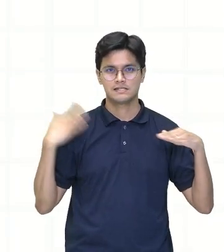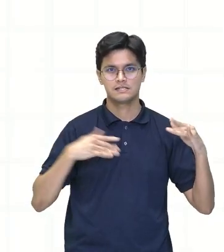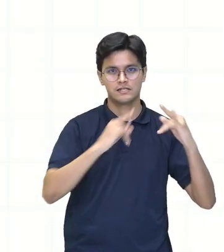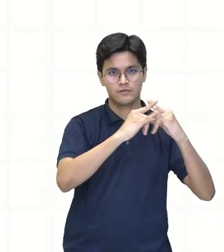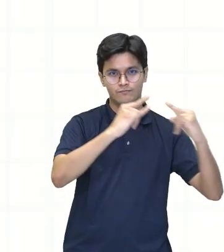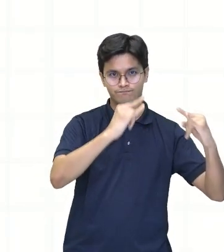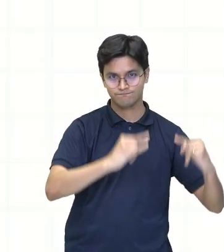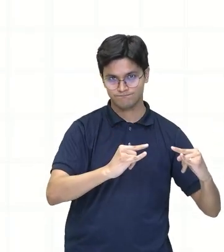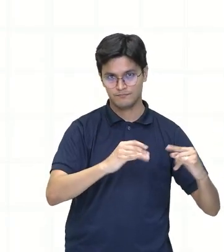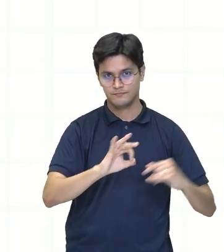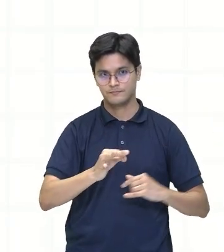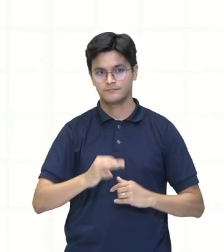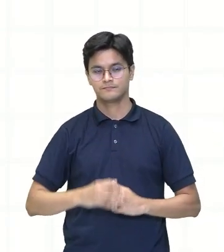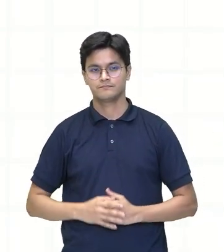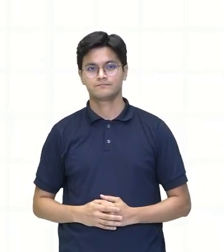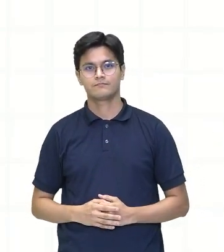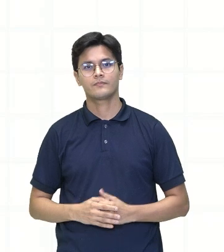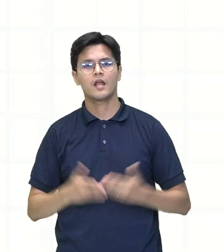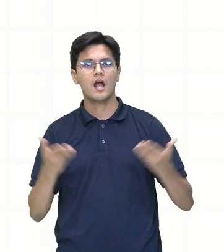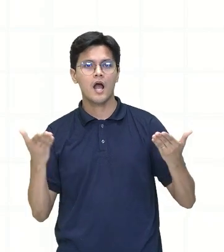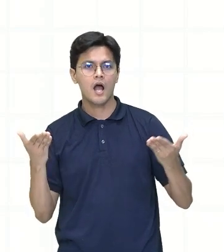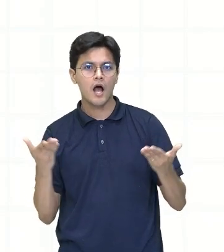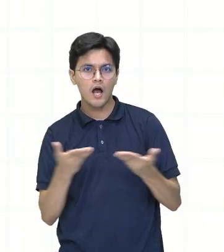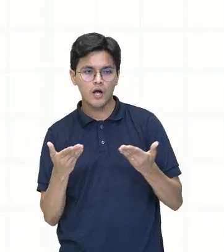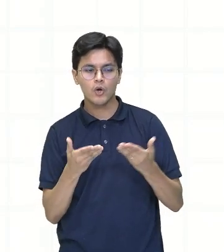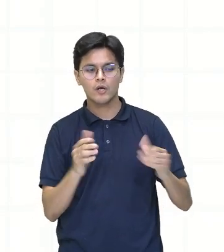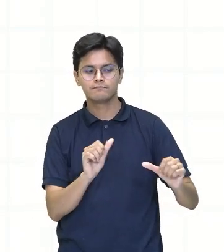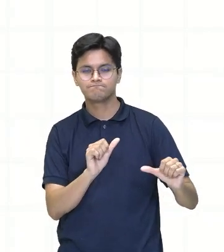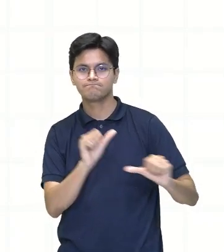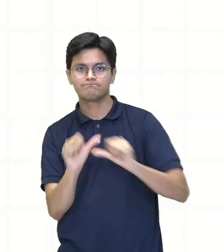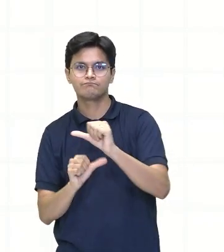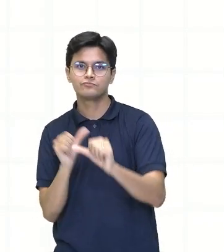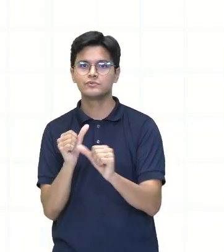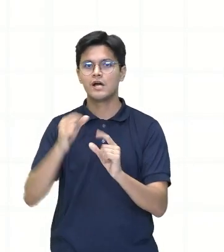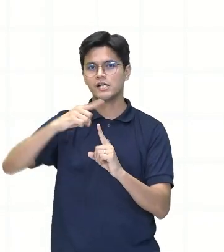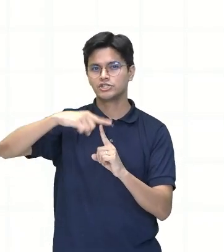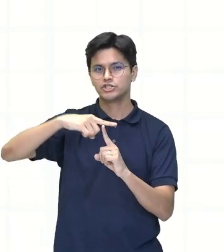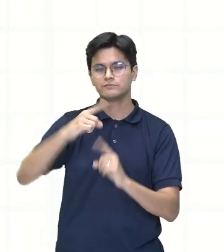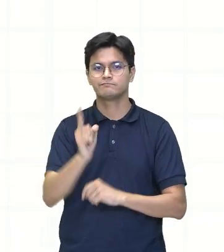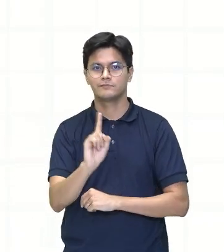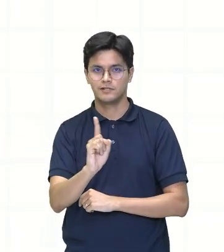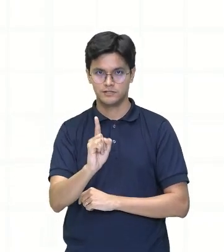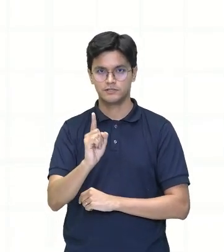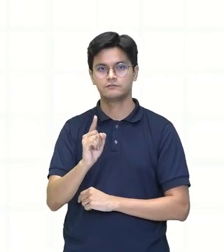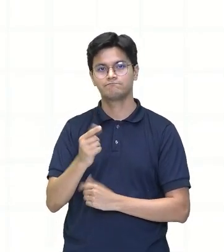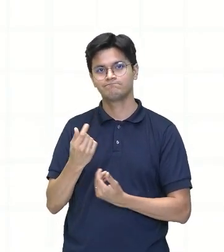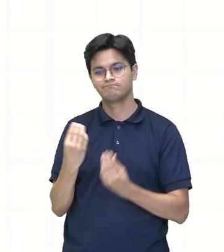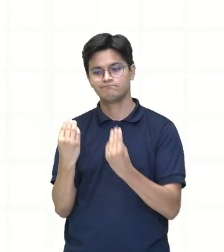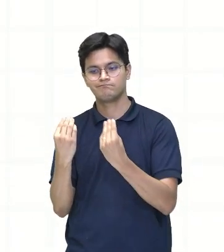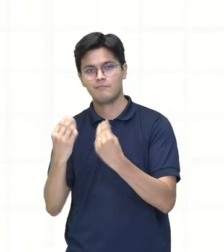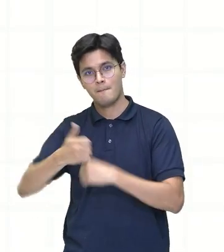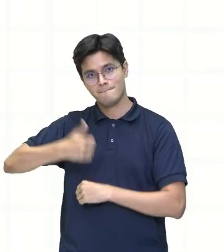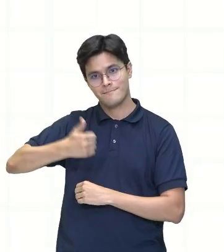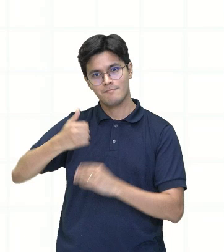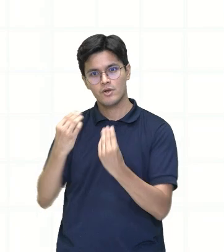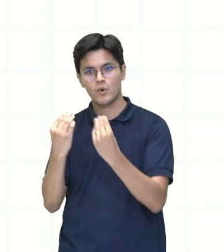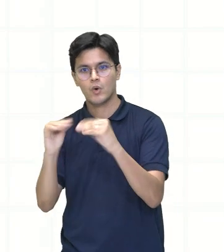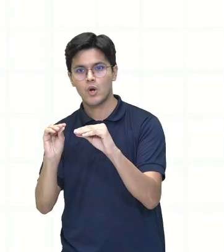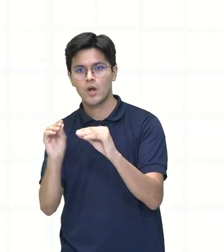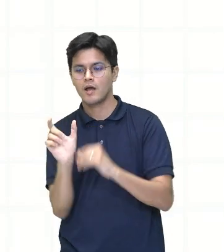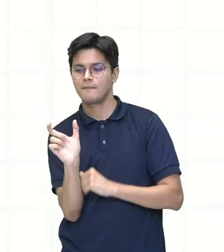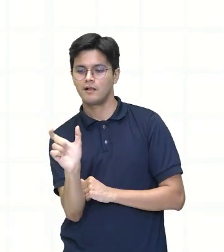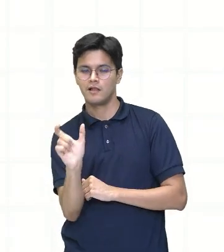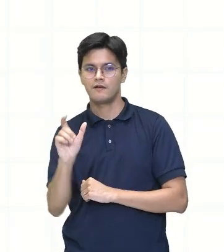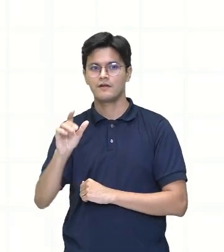todo mundo aqui, tá? Vamos lá. Primeiro é o sujeito, que é they, eles ou elas. Vem também o verbo to